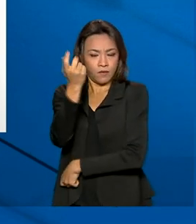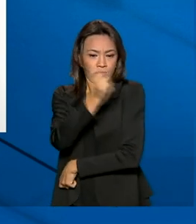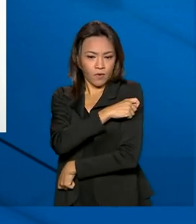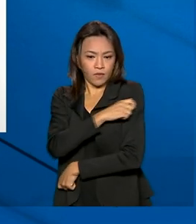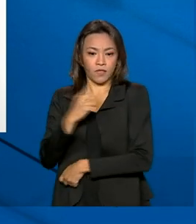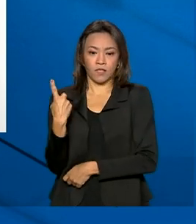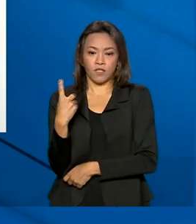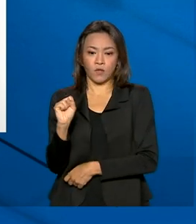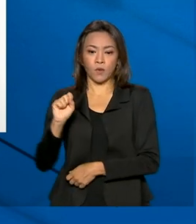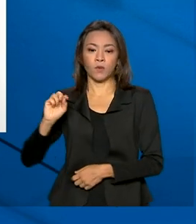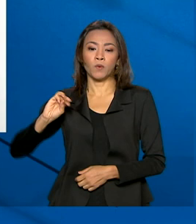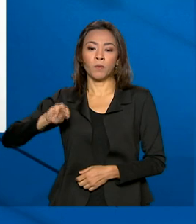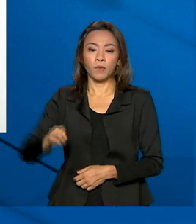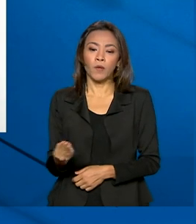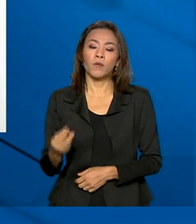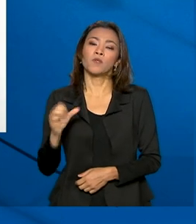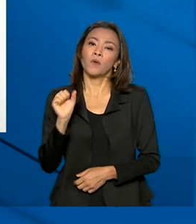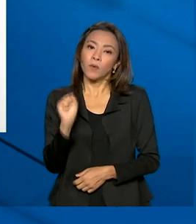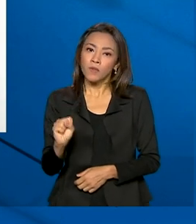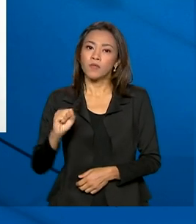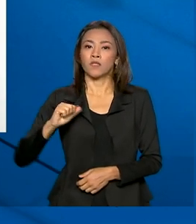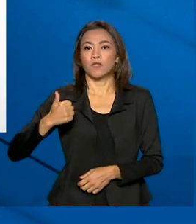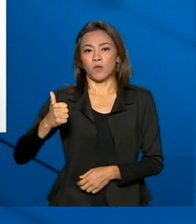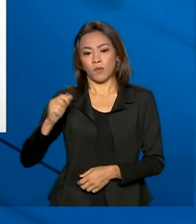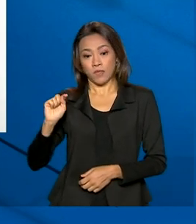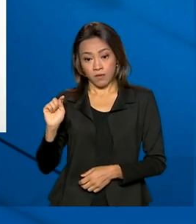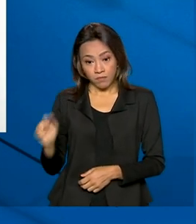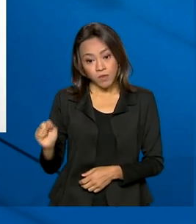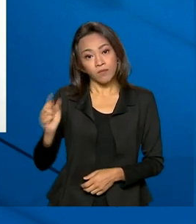18 milhões 811 mil pessoas